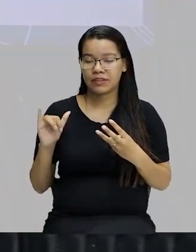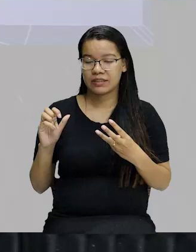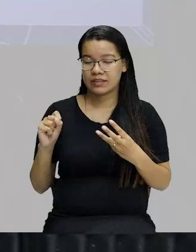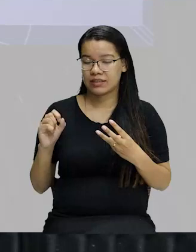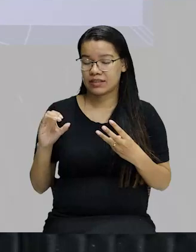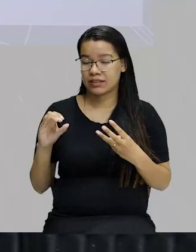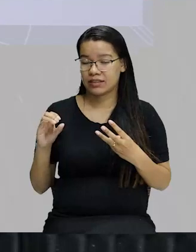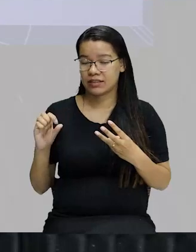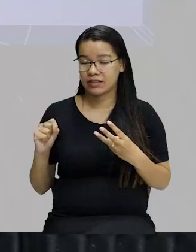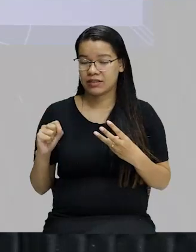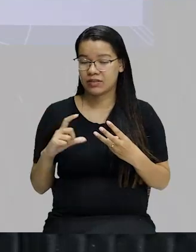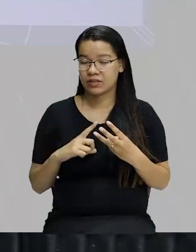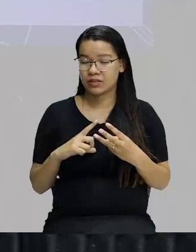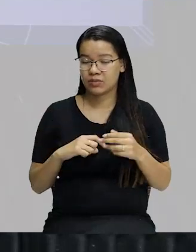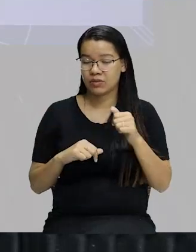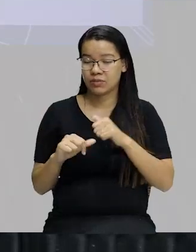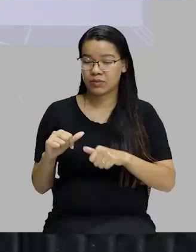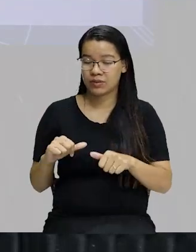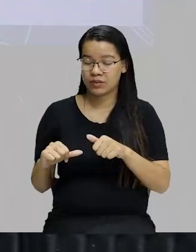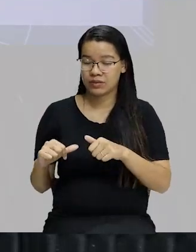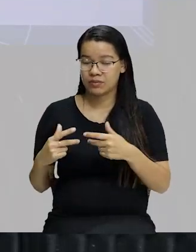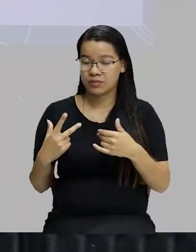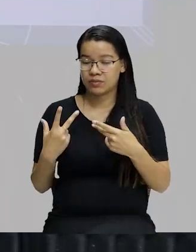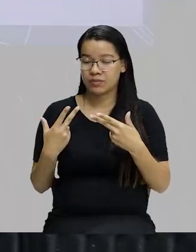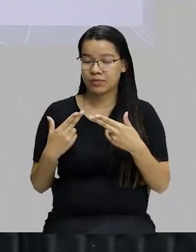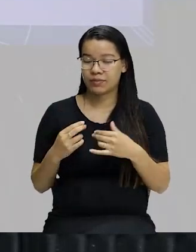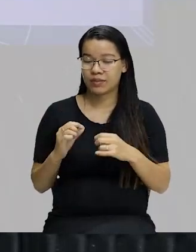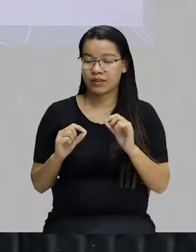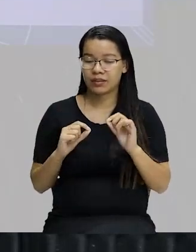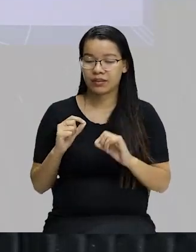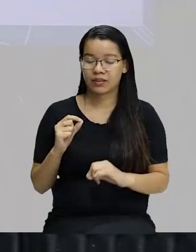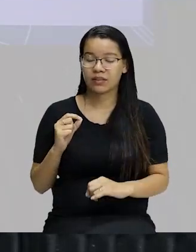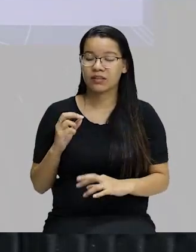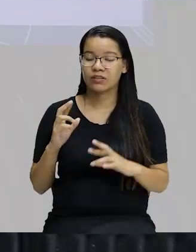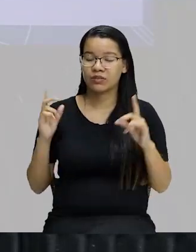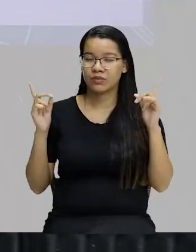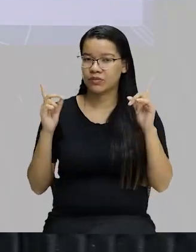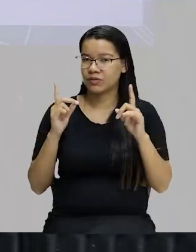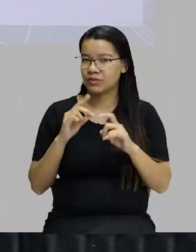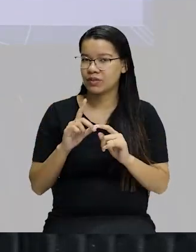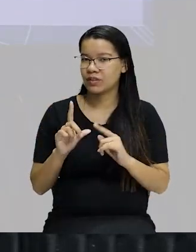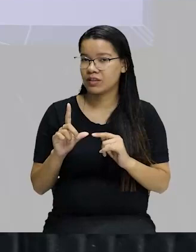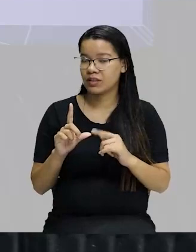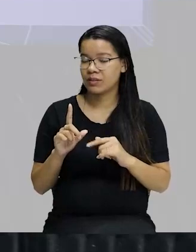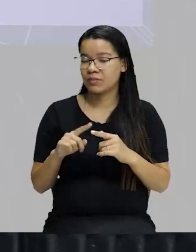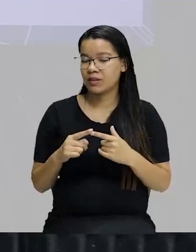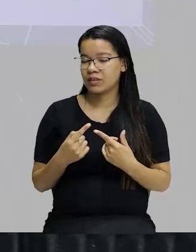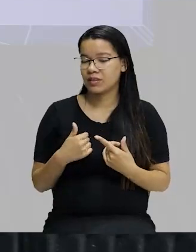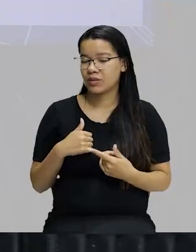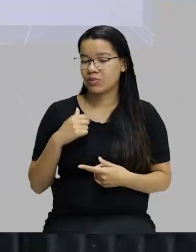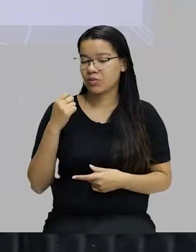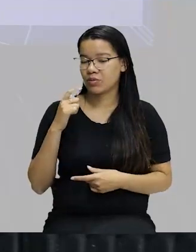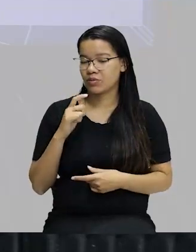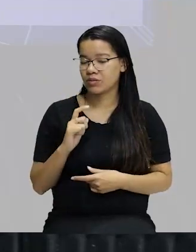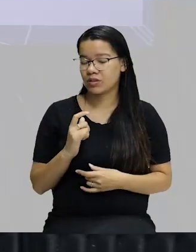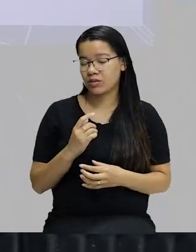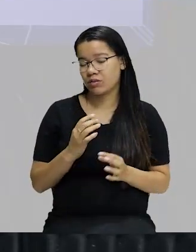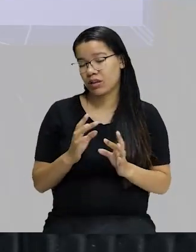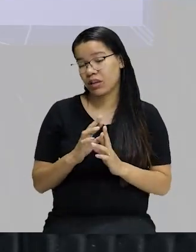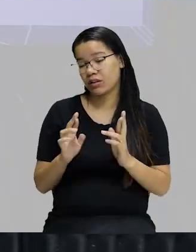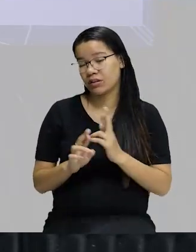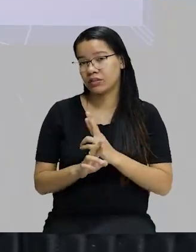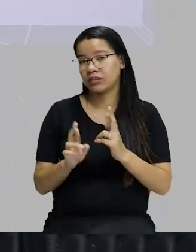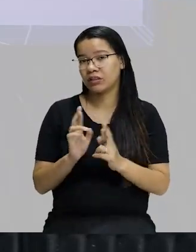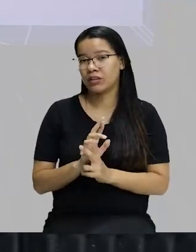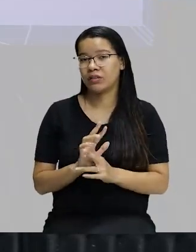mas apesar de uma mudança gráfica, mudança nas letras, eu tenho uma semelhança. Eu consigo associar o sentido